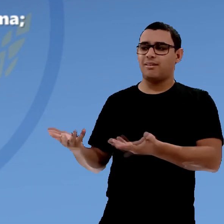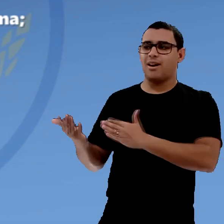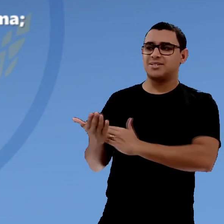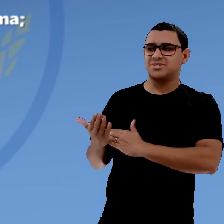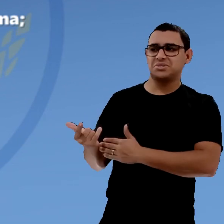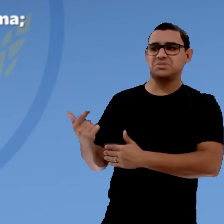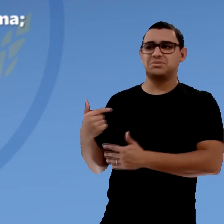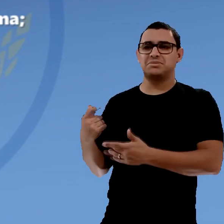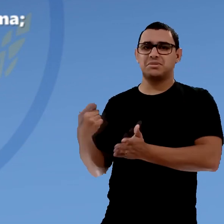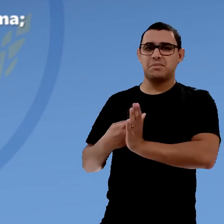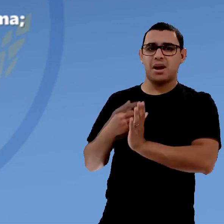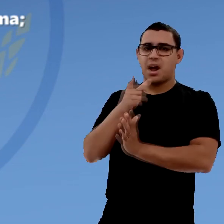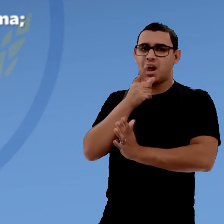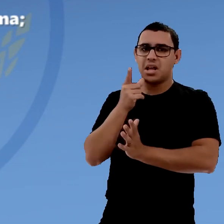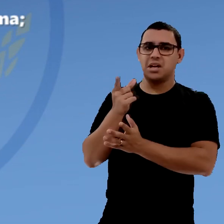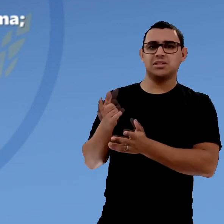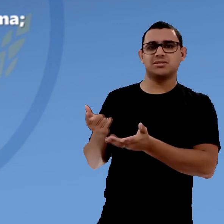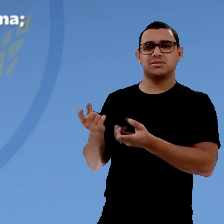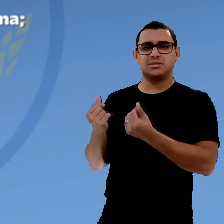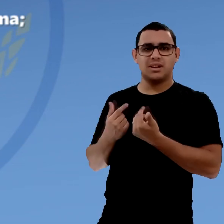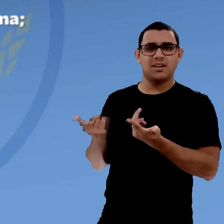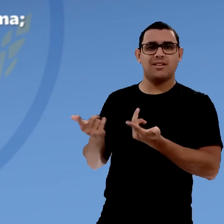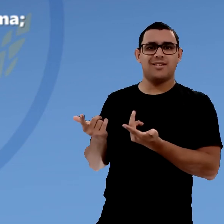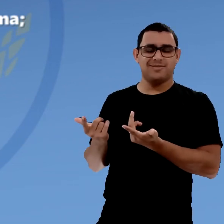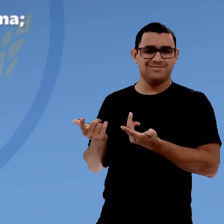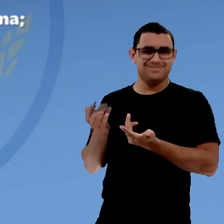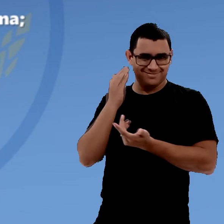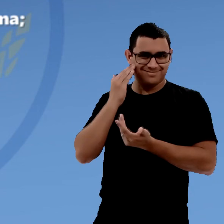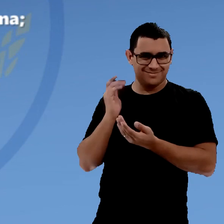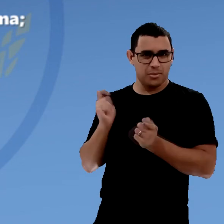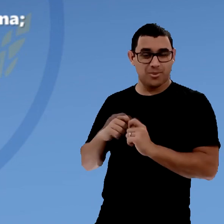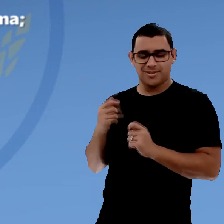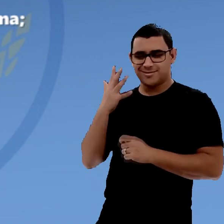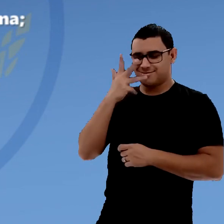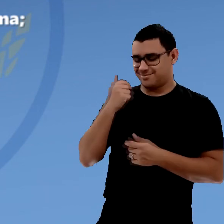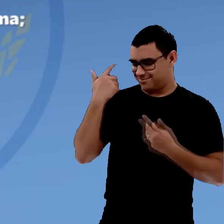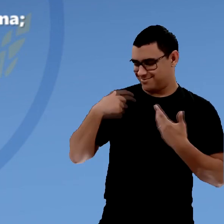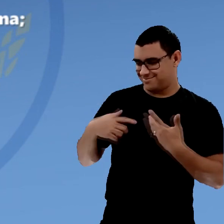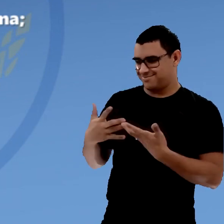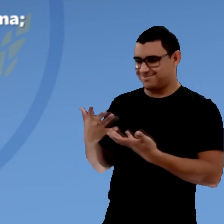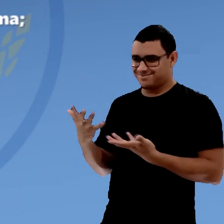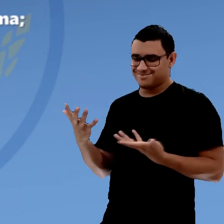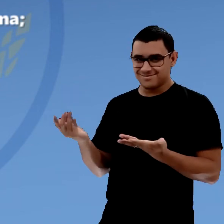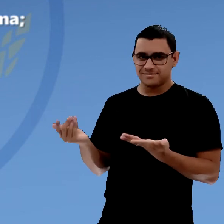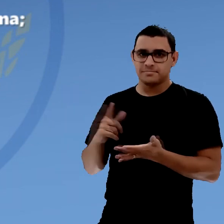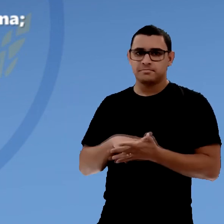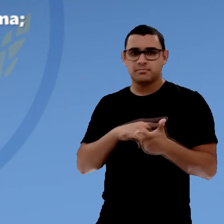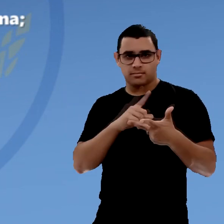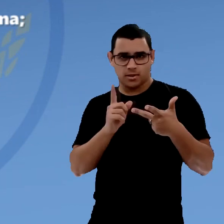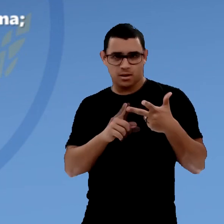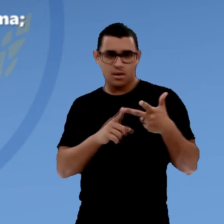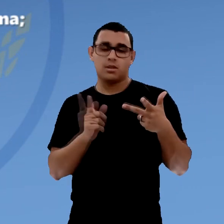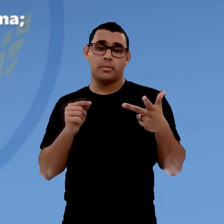vamos dizer assim, atlético, competência naquilo que faz, competência na